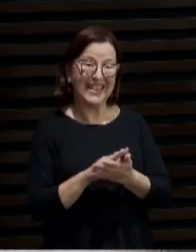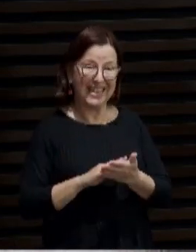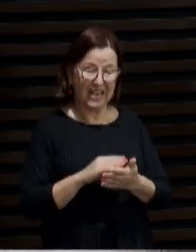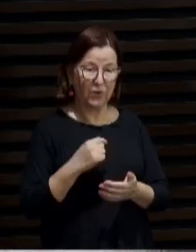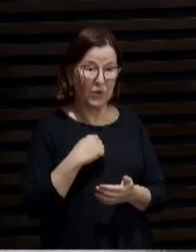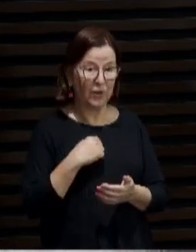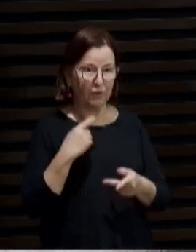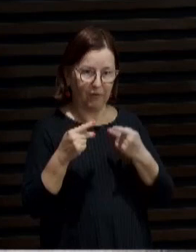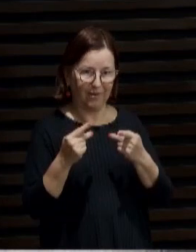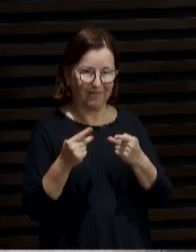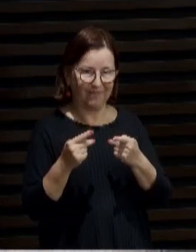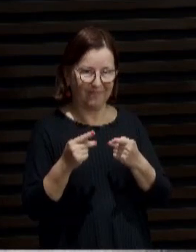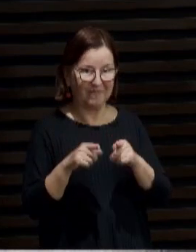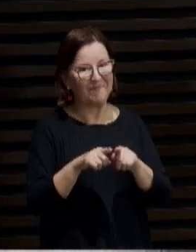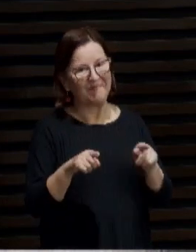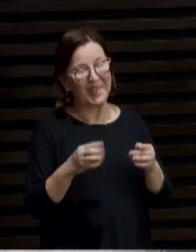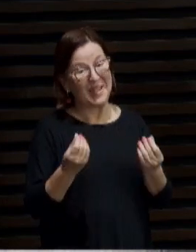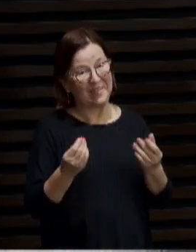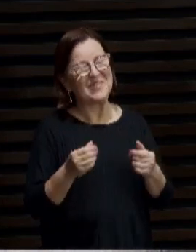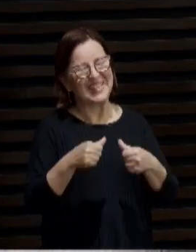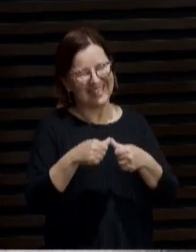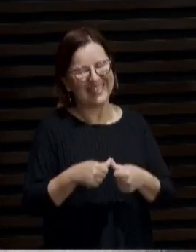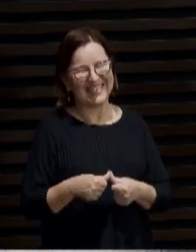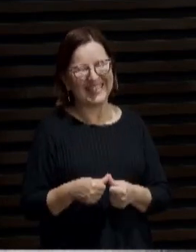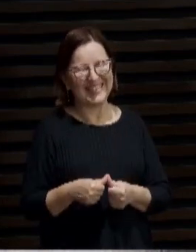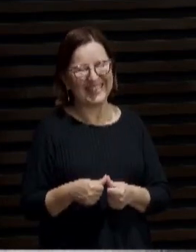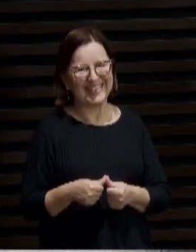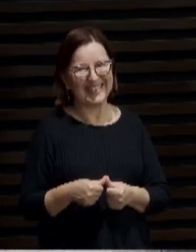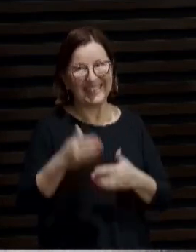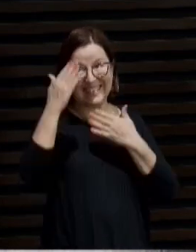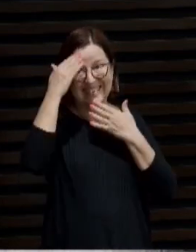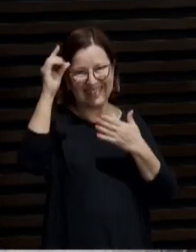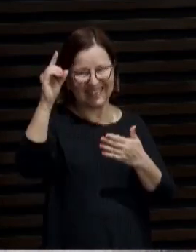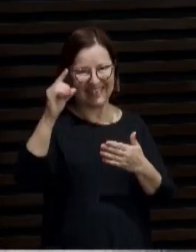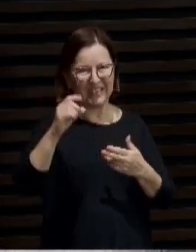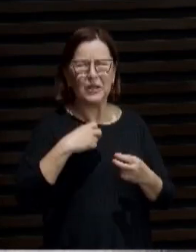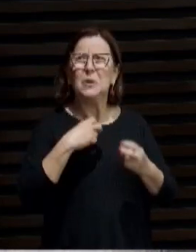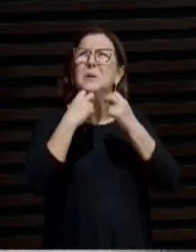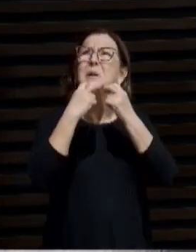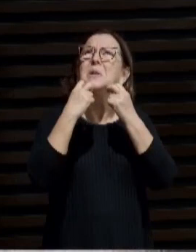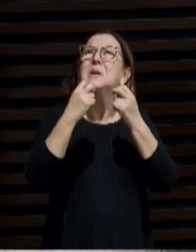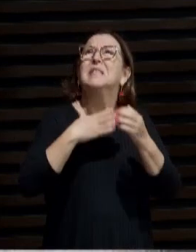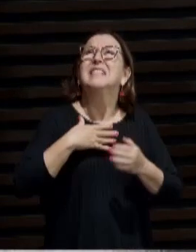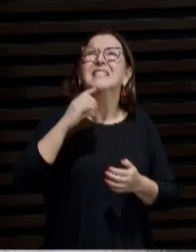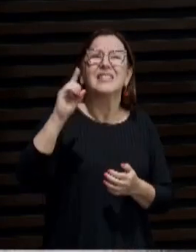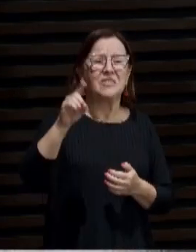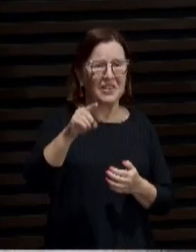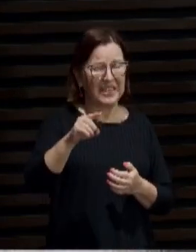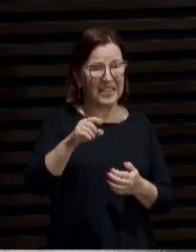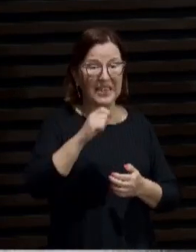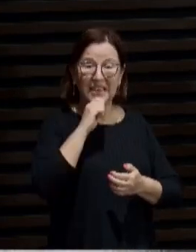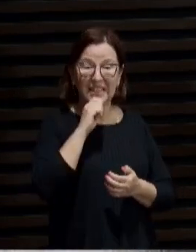Mas eu tenho certeza que muitos estão. Graças a Deus. E eu rogo ao meu Deus que a você que ainda não